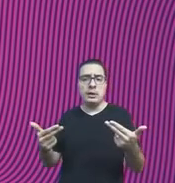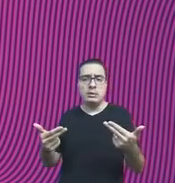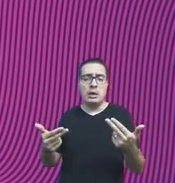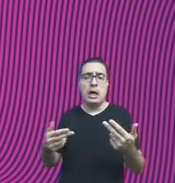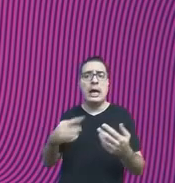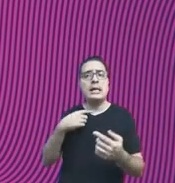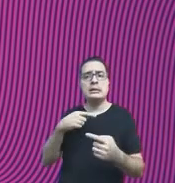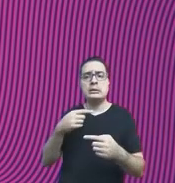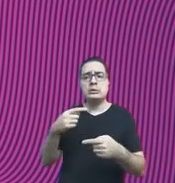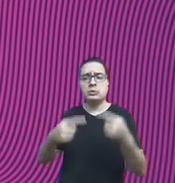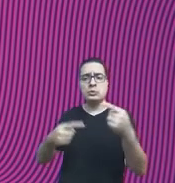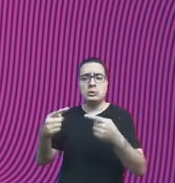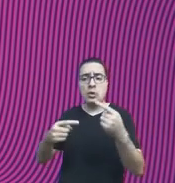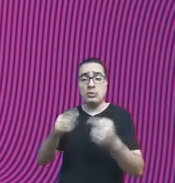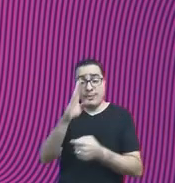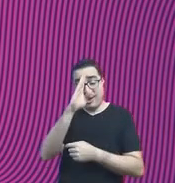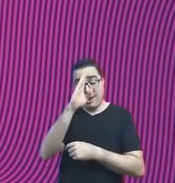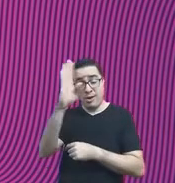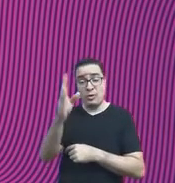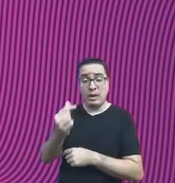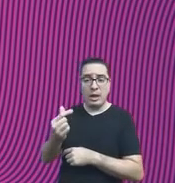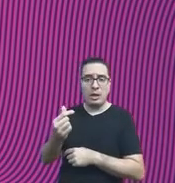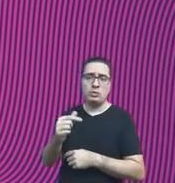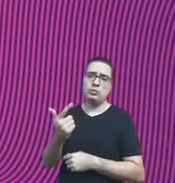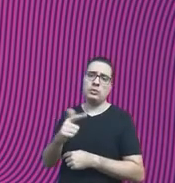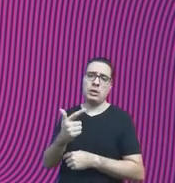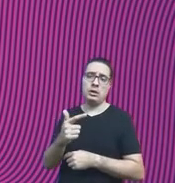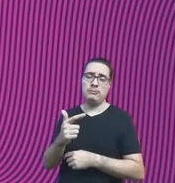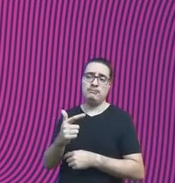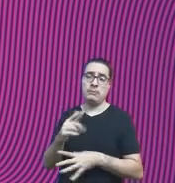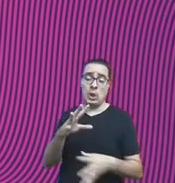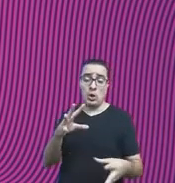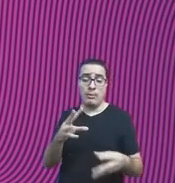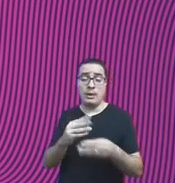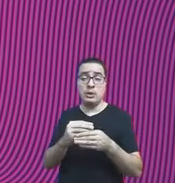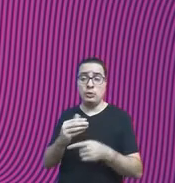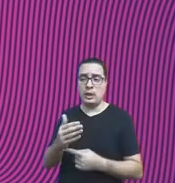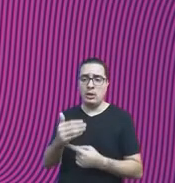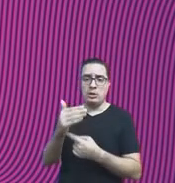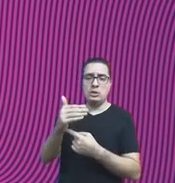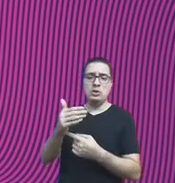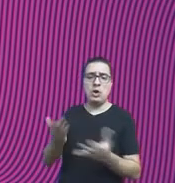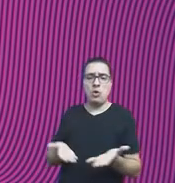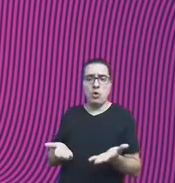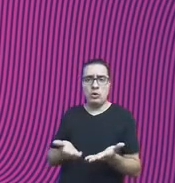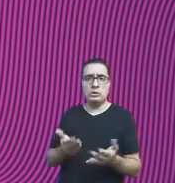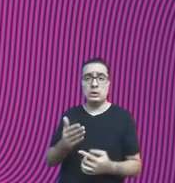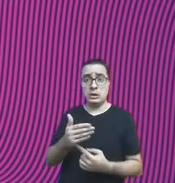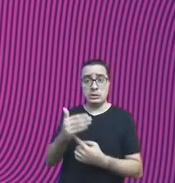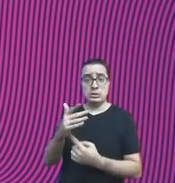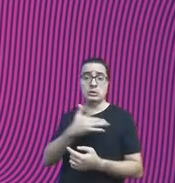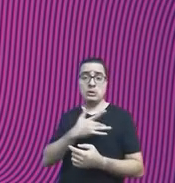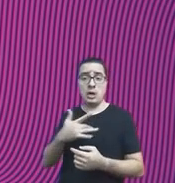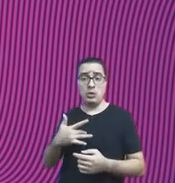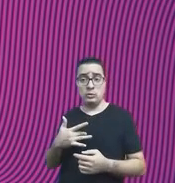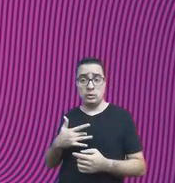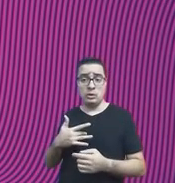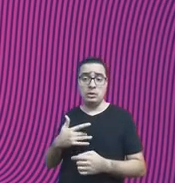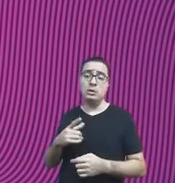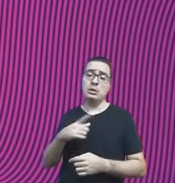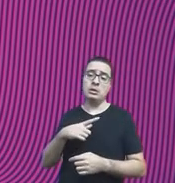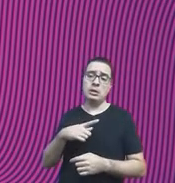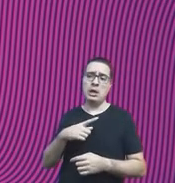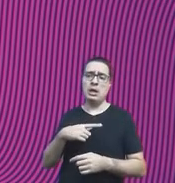de recursos, ela não acontece. Então, a incorporação de tecnologia hoje no Brasil, tecnologia em saúde, acontece de forma absolutamente fragmentada